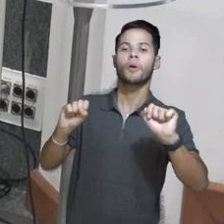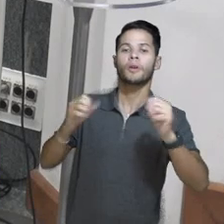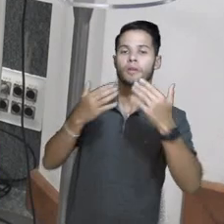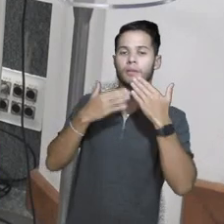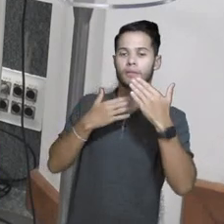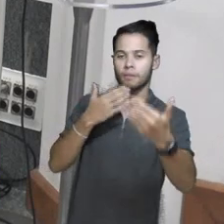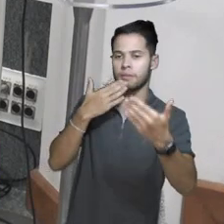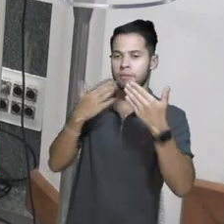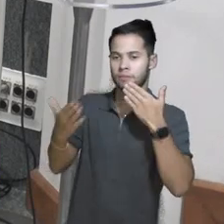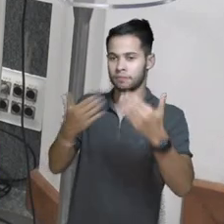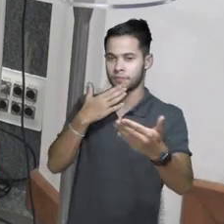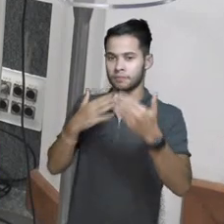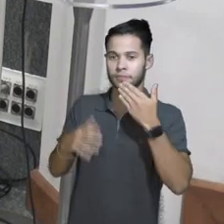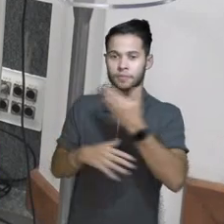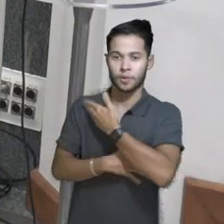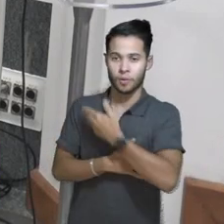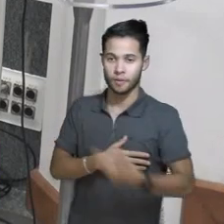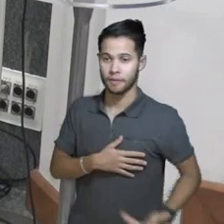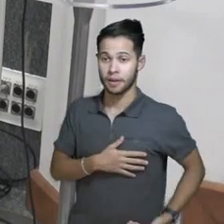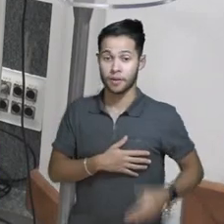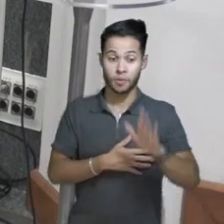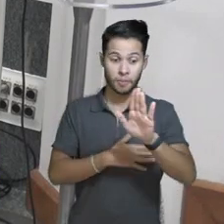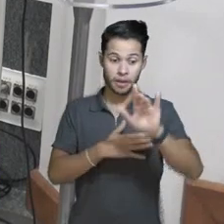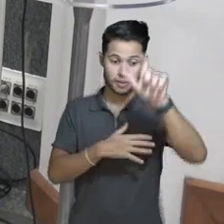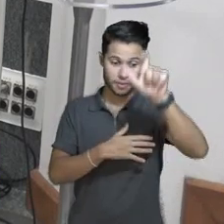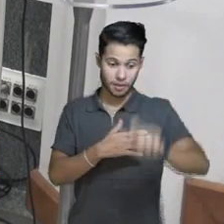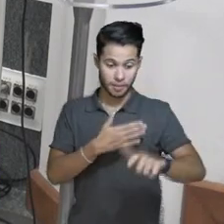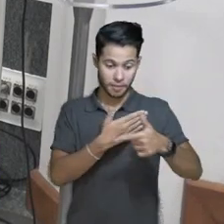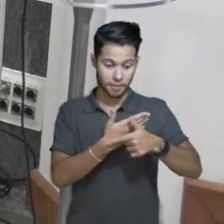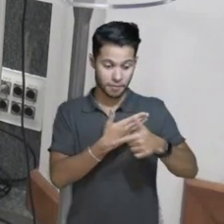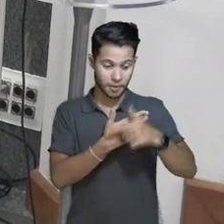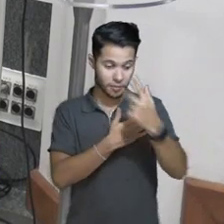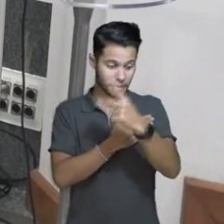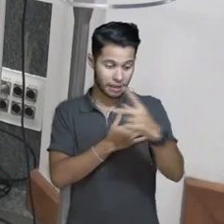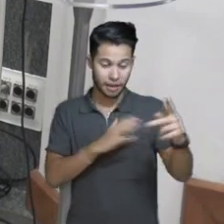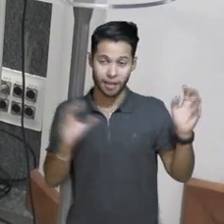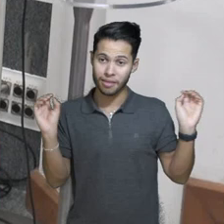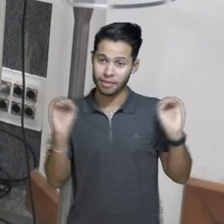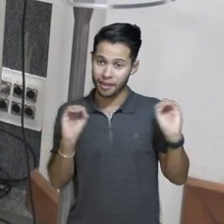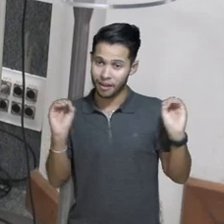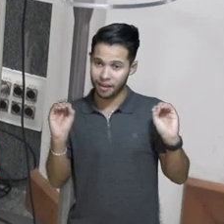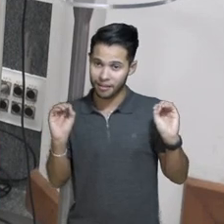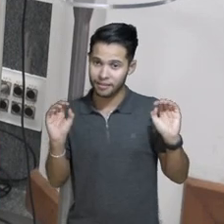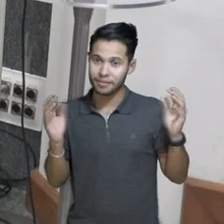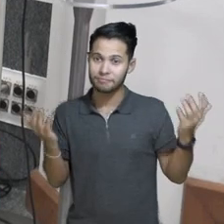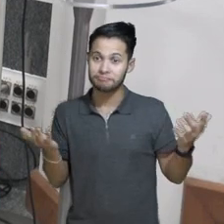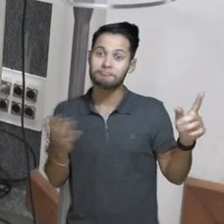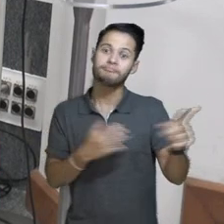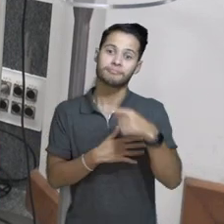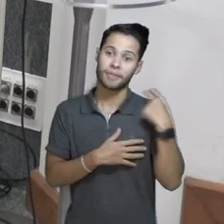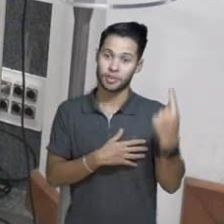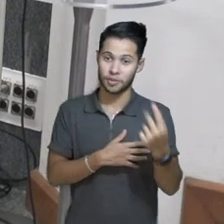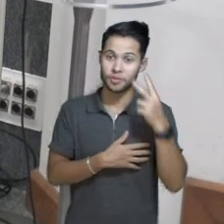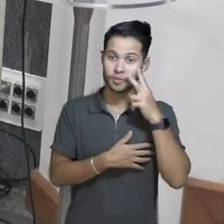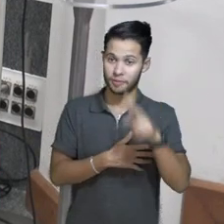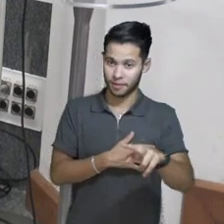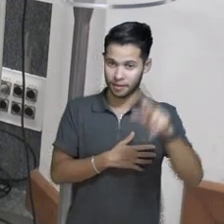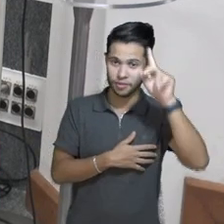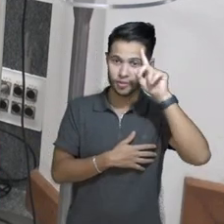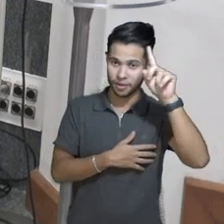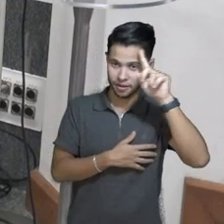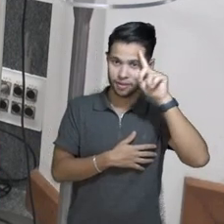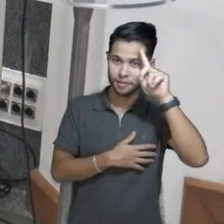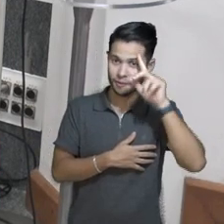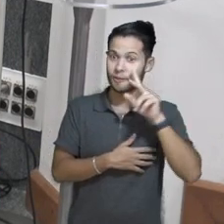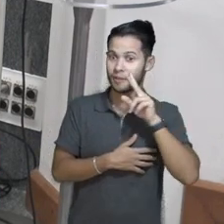governo sendo que elas não fazem a parte delas e a gente vê a gente vê no dia a dia a gente vê no dia